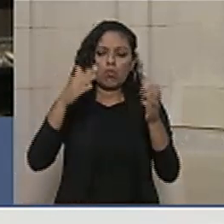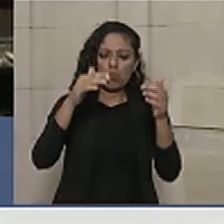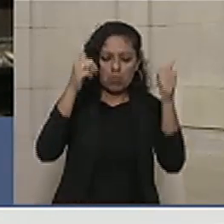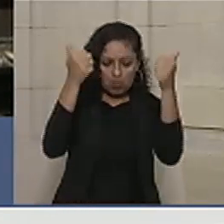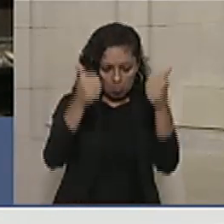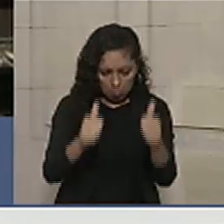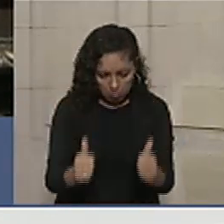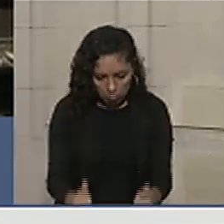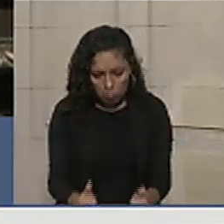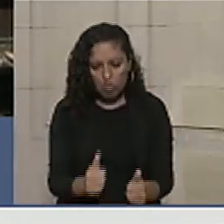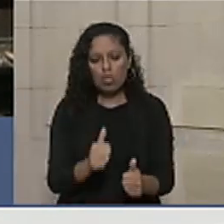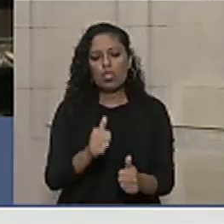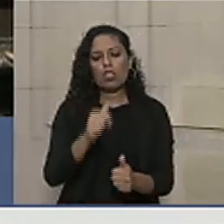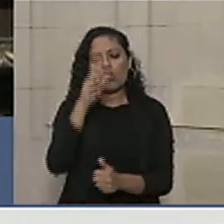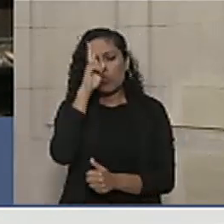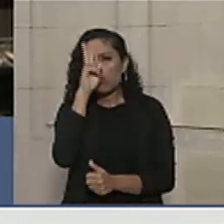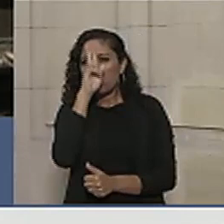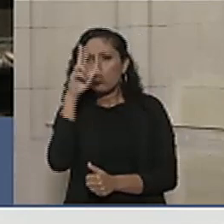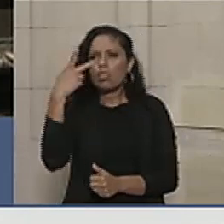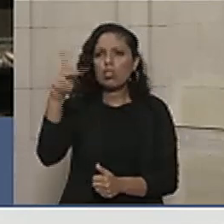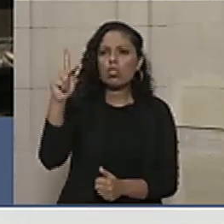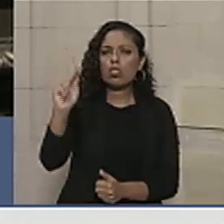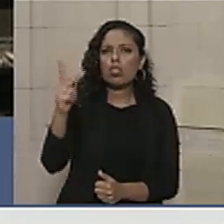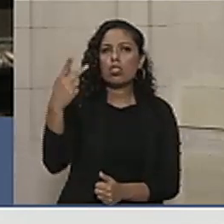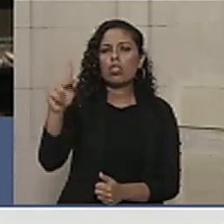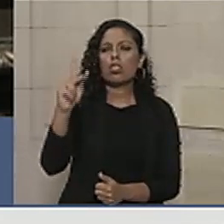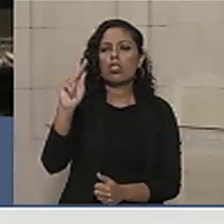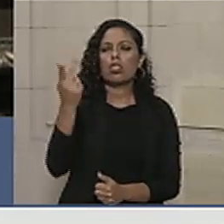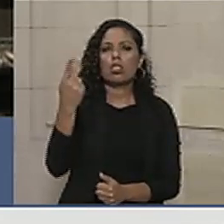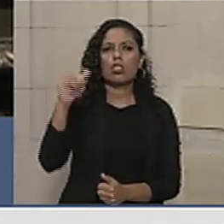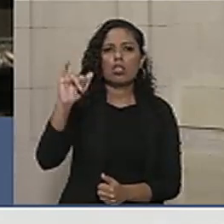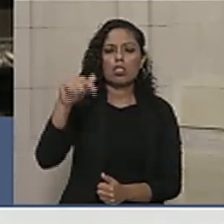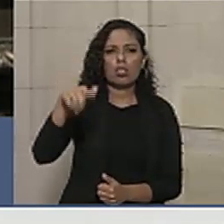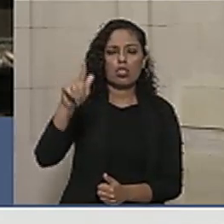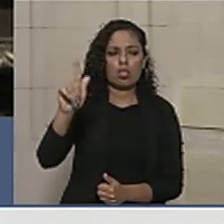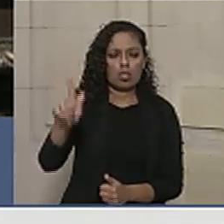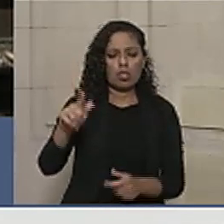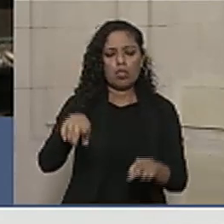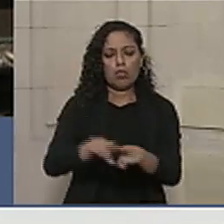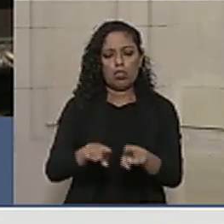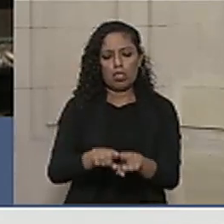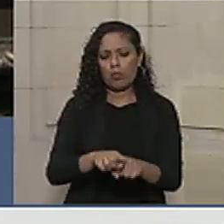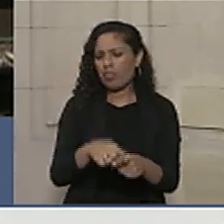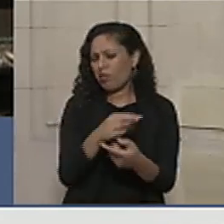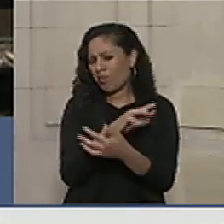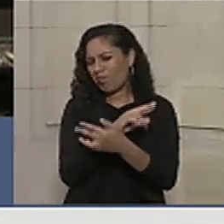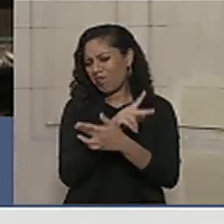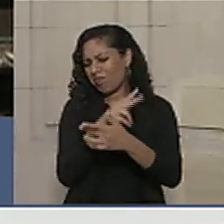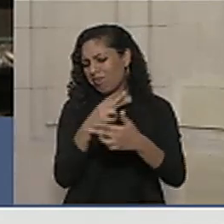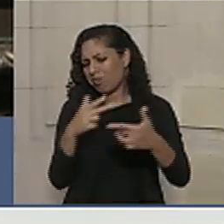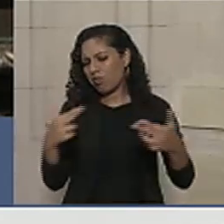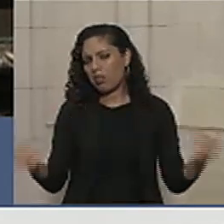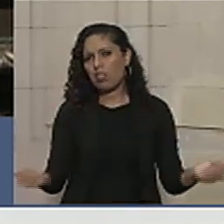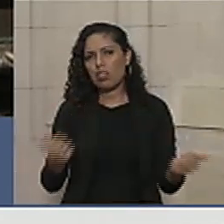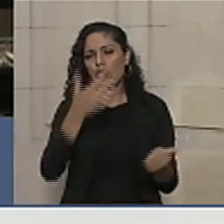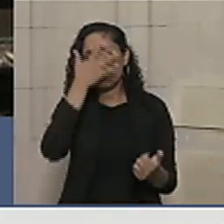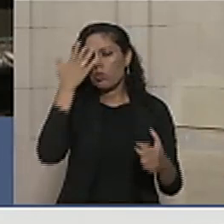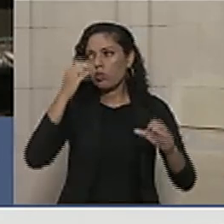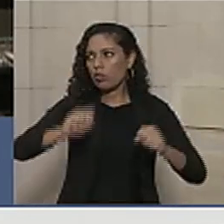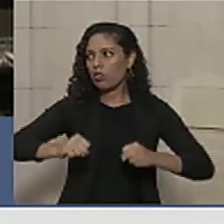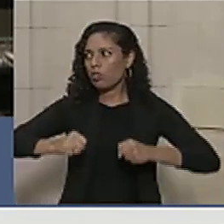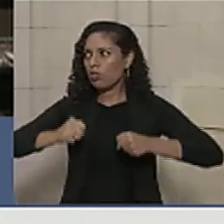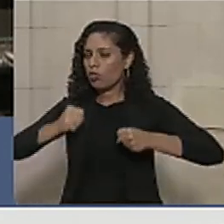a memória de Martin Luther King, reverenciar a memória de tantos ícones da luta